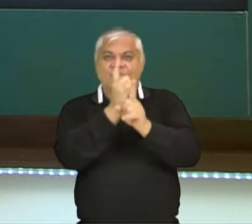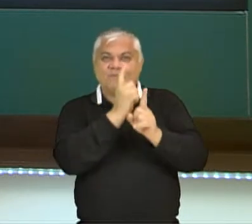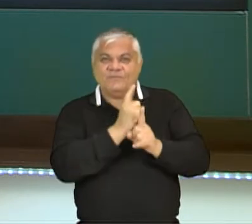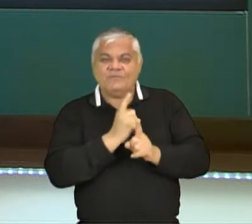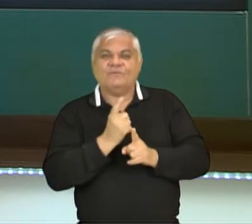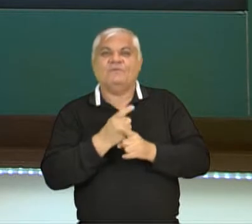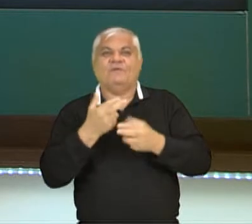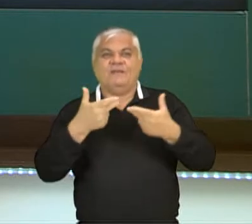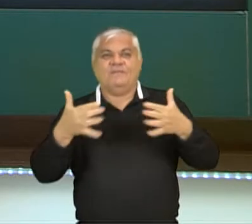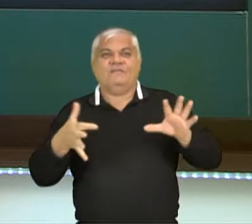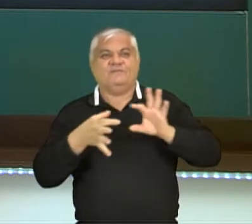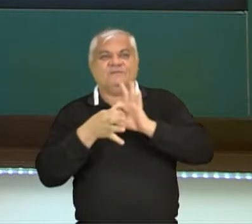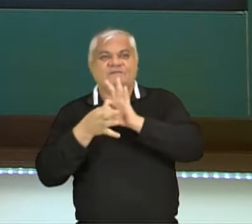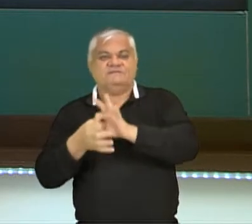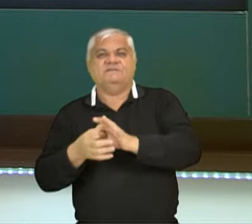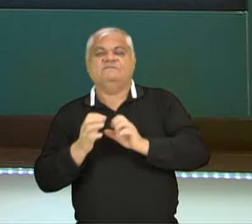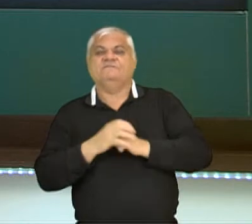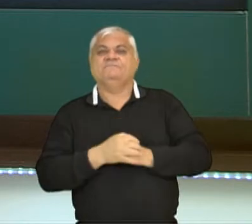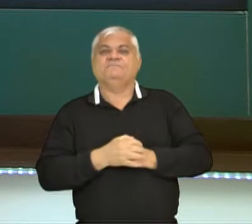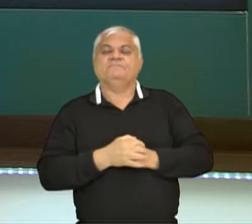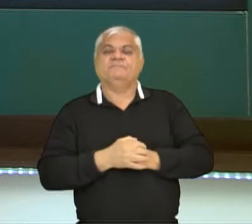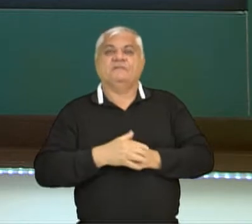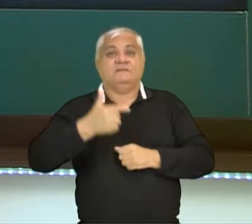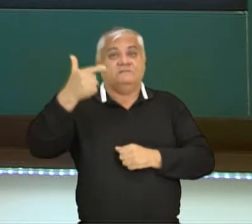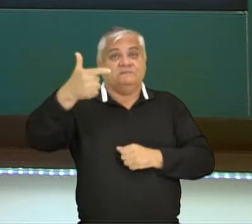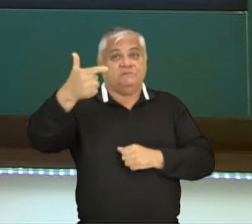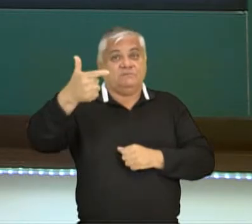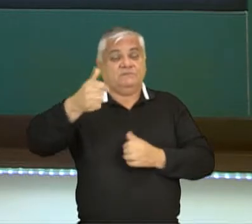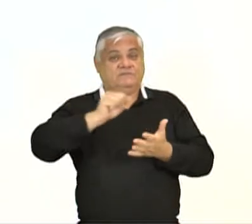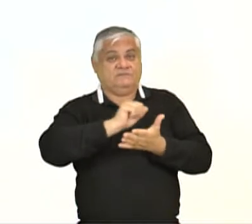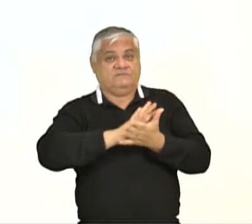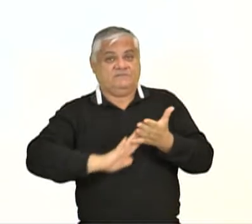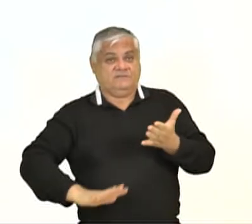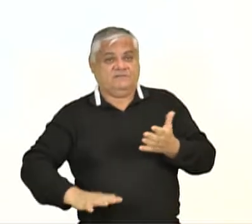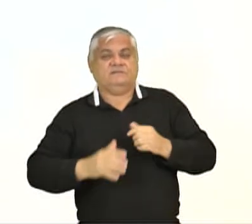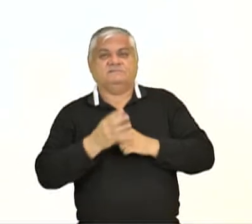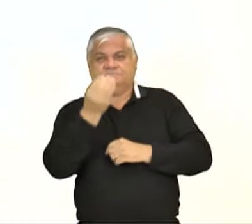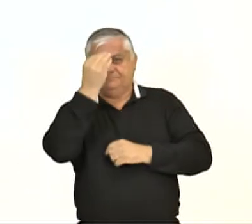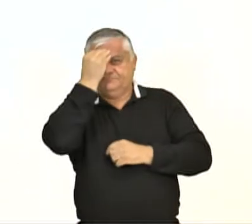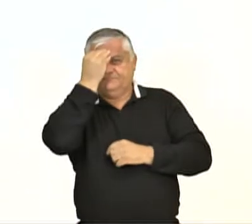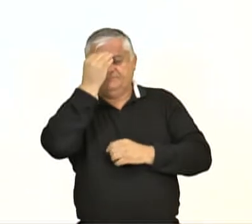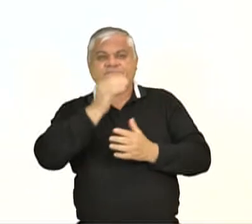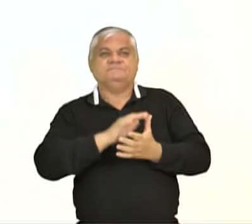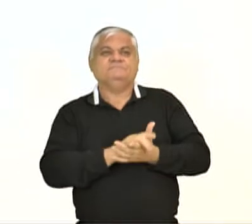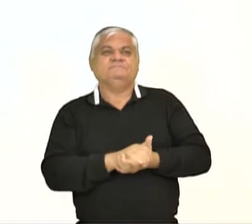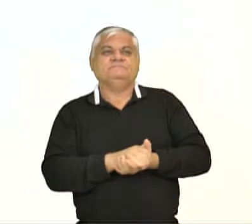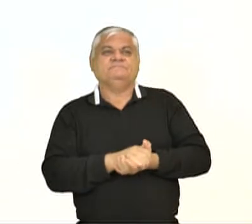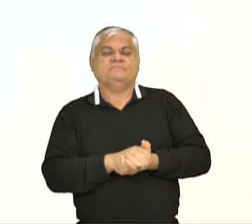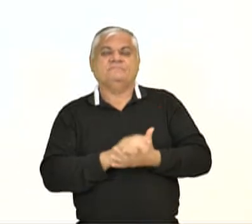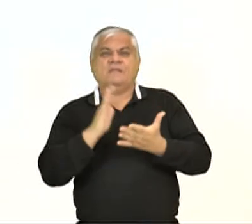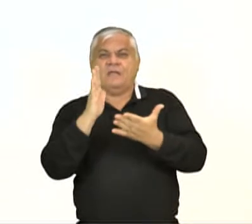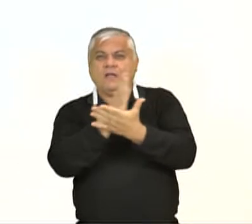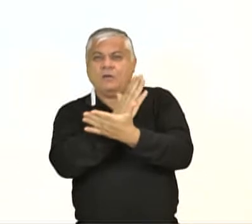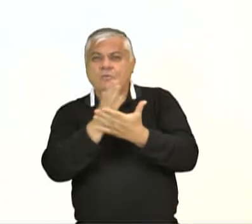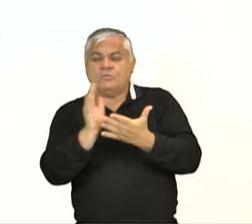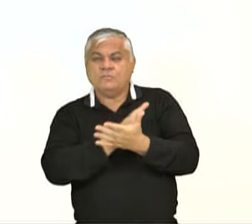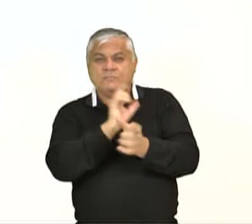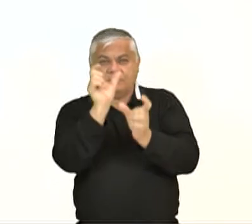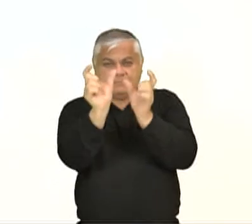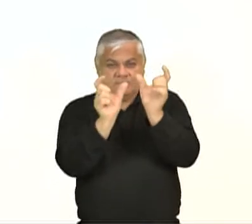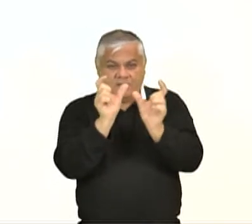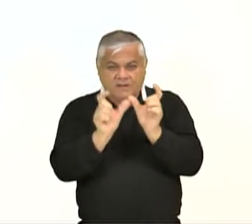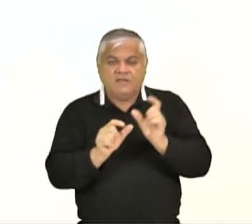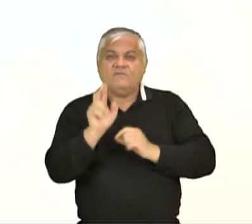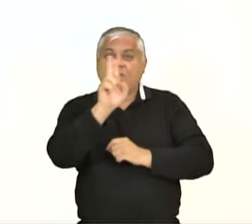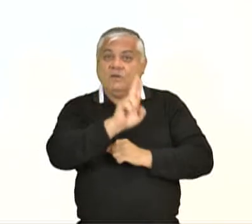elementos coesivos dentro desse texto. Vamos para a nossa segunda atividade aqui para fixar melhor. Algumas palavras ou expressões são usadas